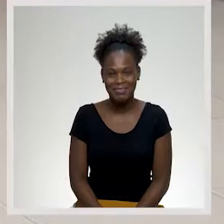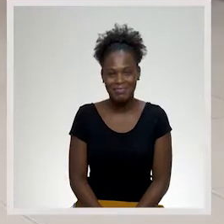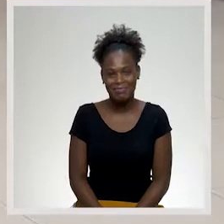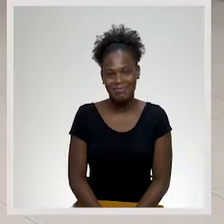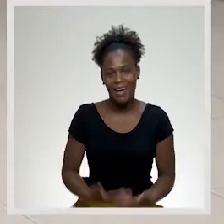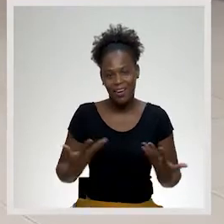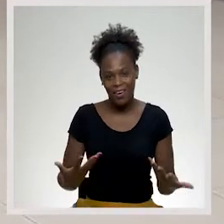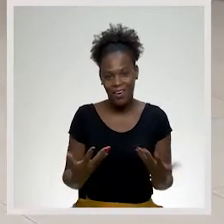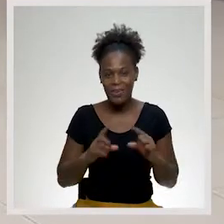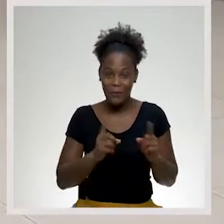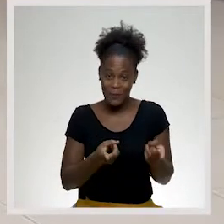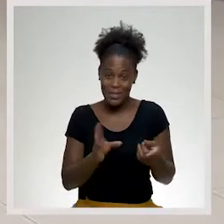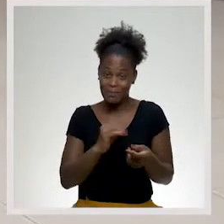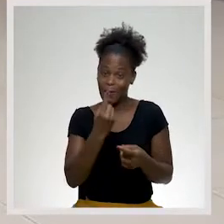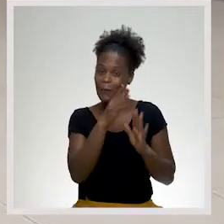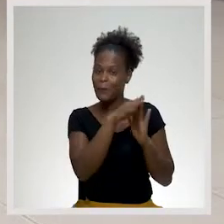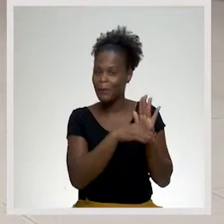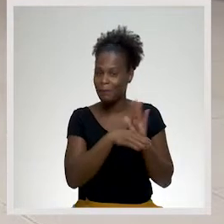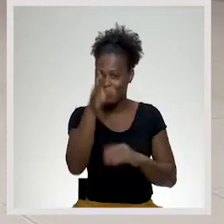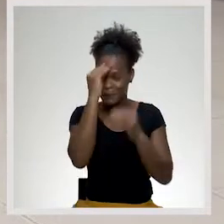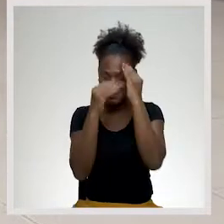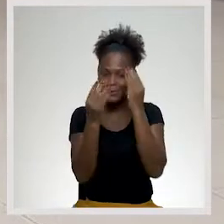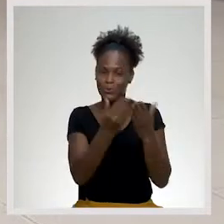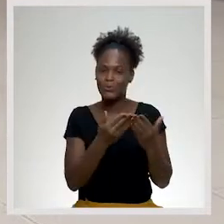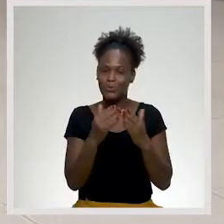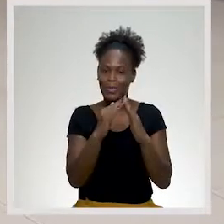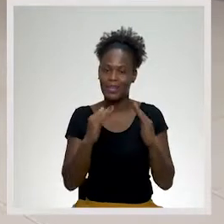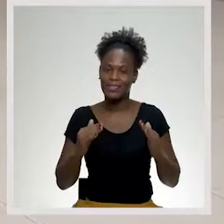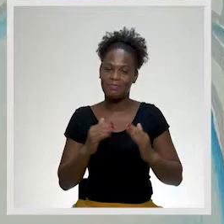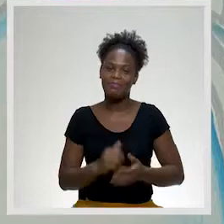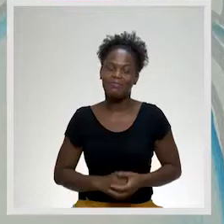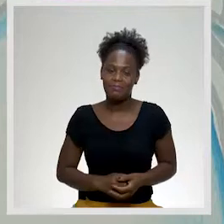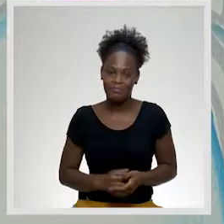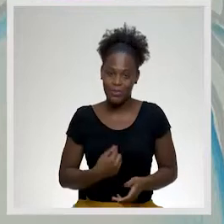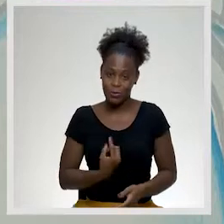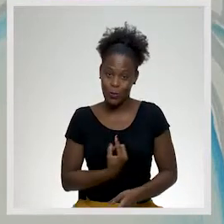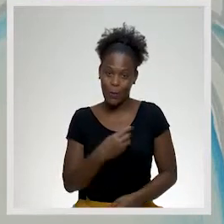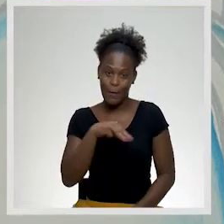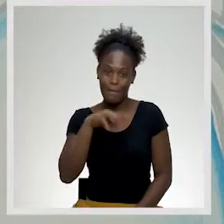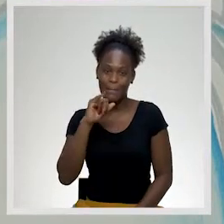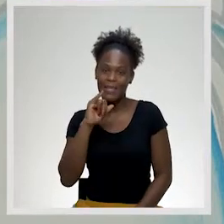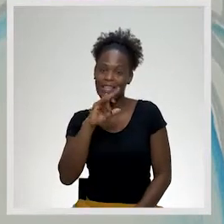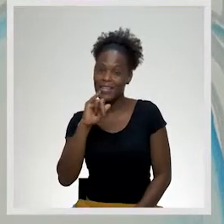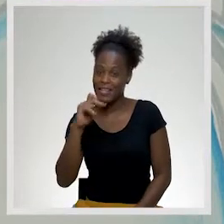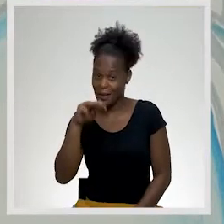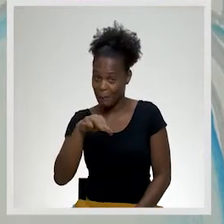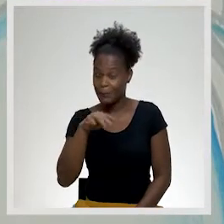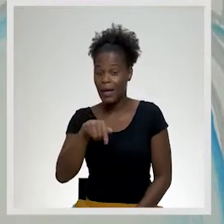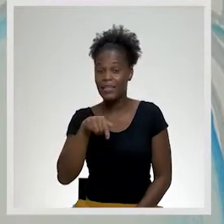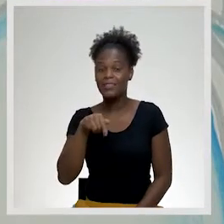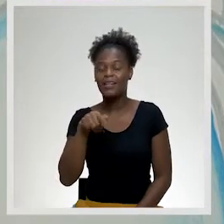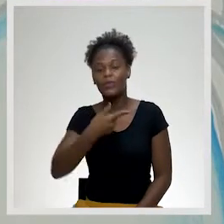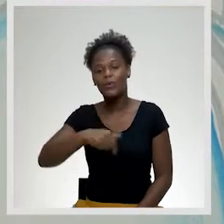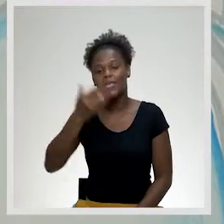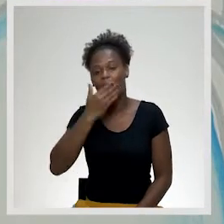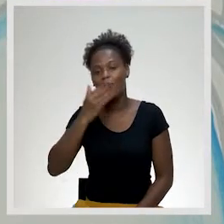Começa agora mais um programa Aprender e Estudar em Casa. Eu sou Miriam Fernandes e esta será a nossa aula